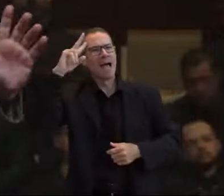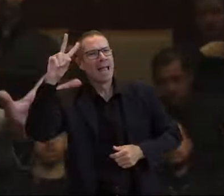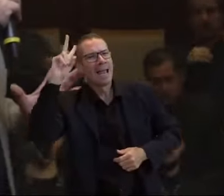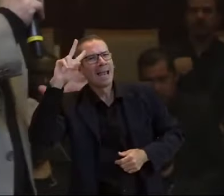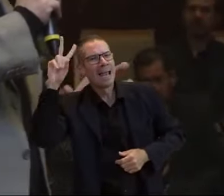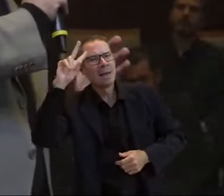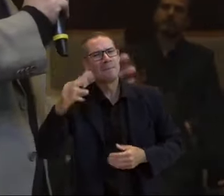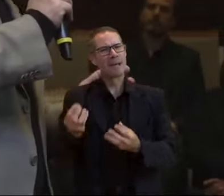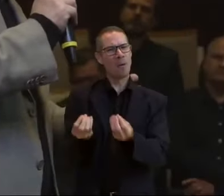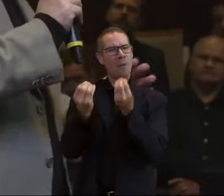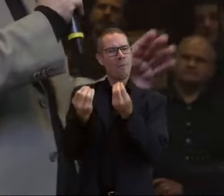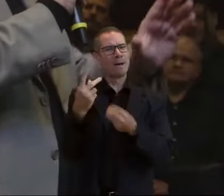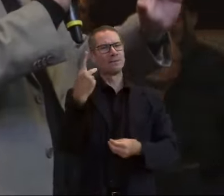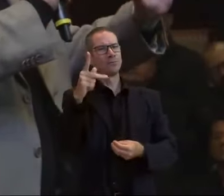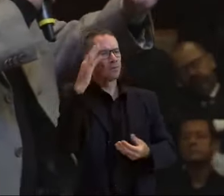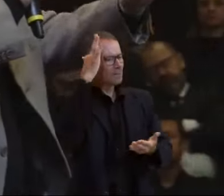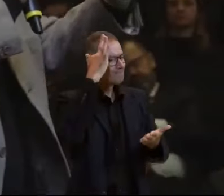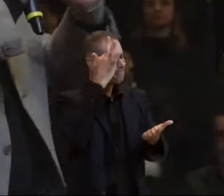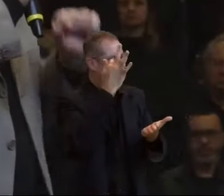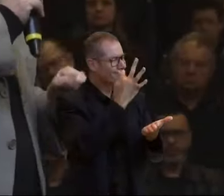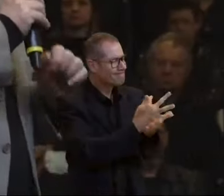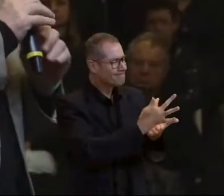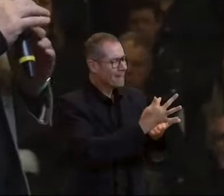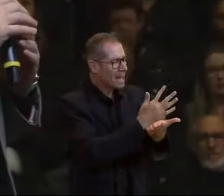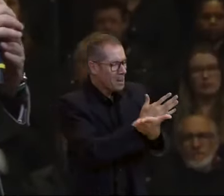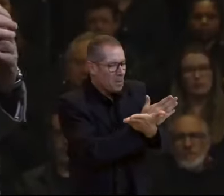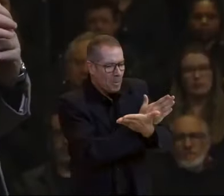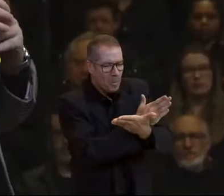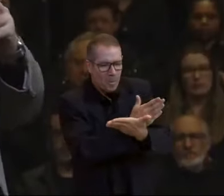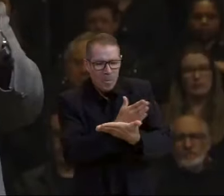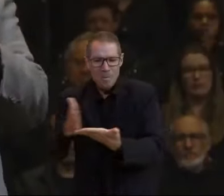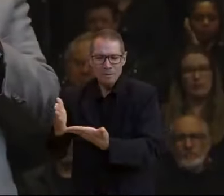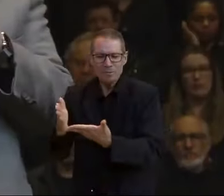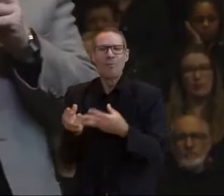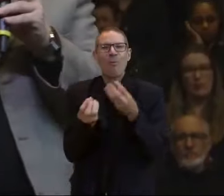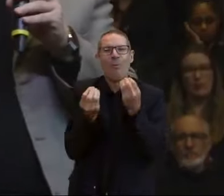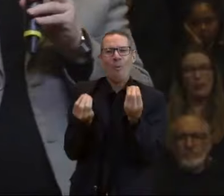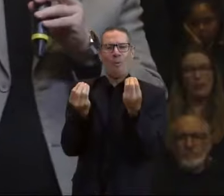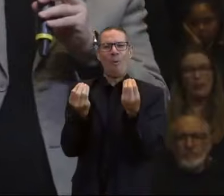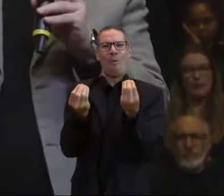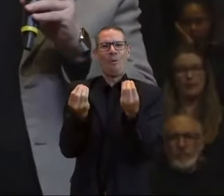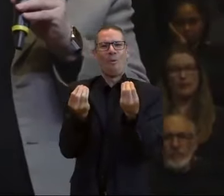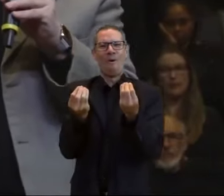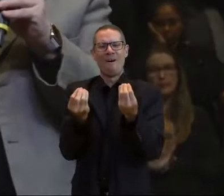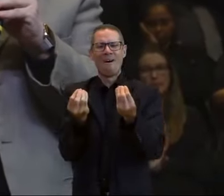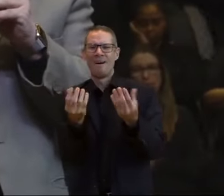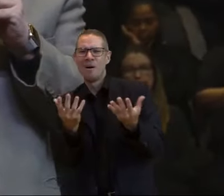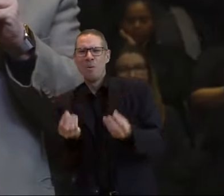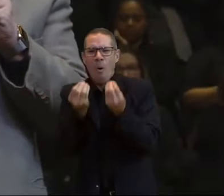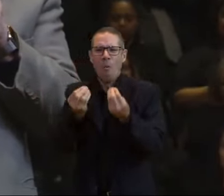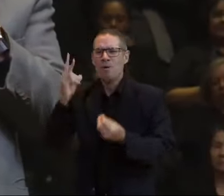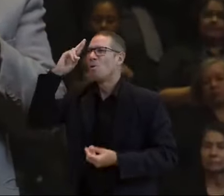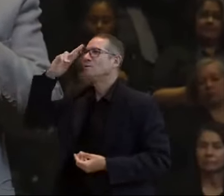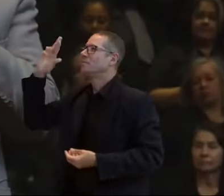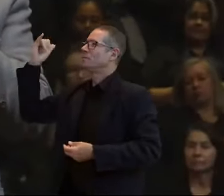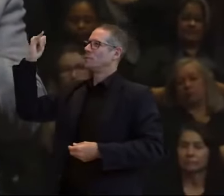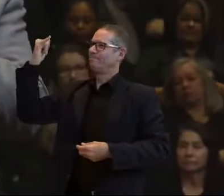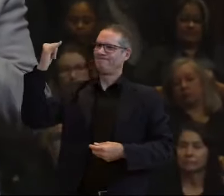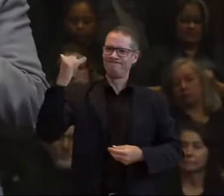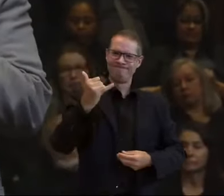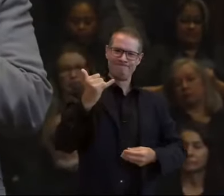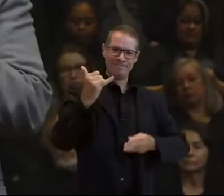Lembra como é que a sua fé começou? De que jeito o Senhor começou a trabalhar o